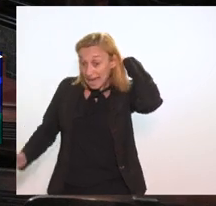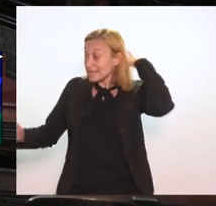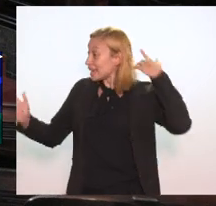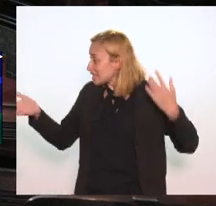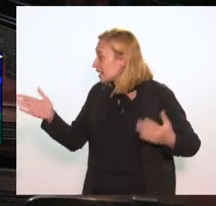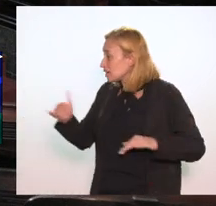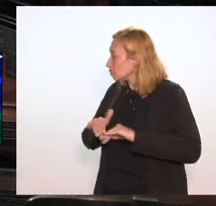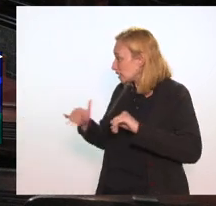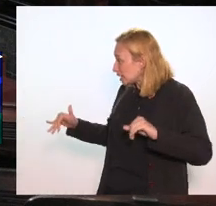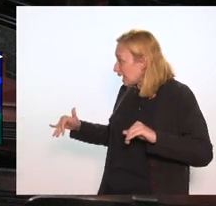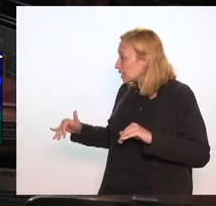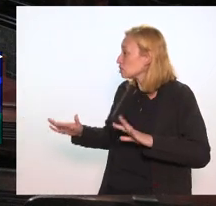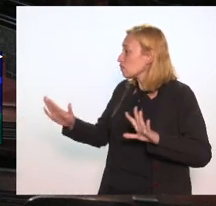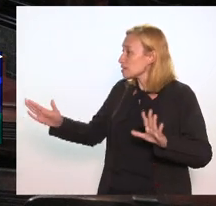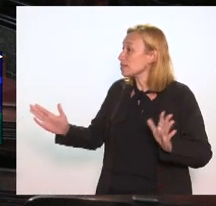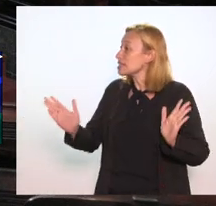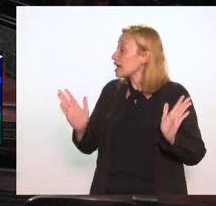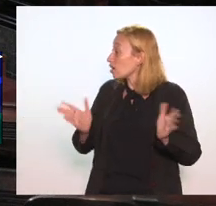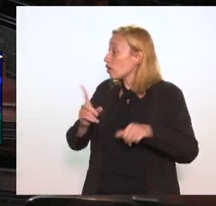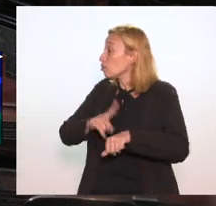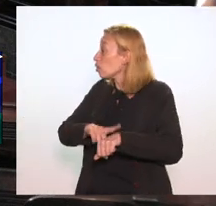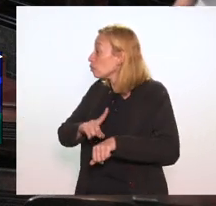E aí